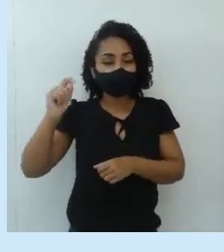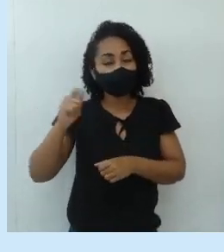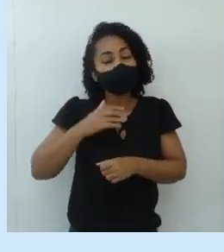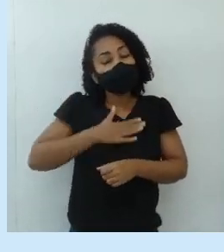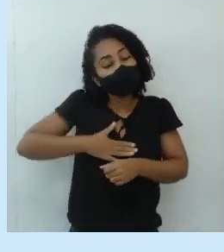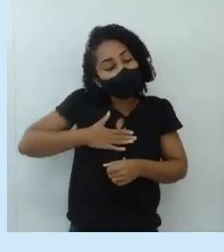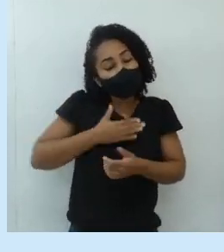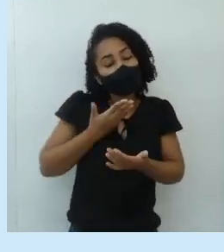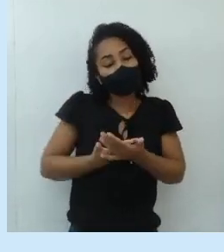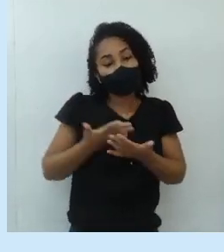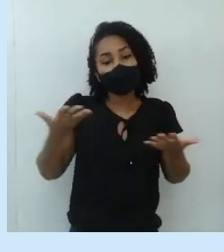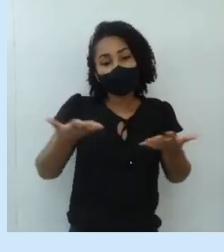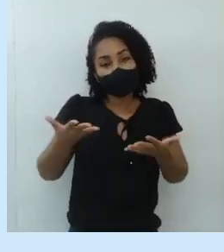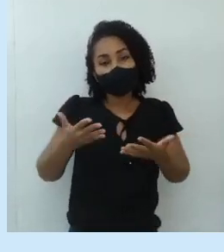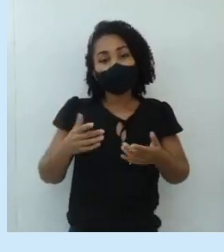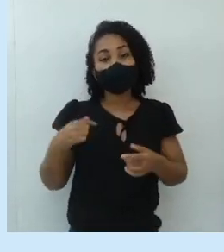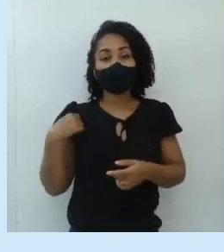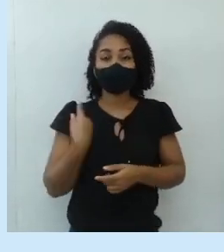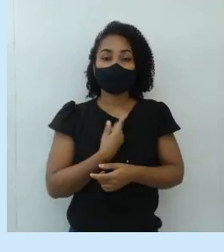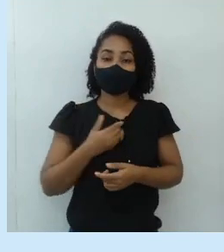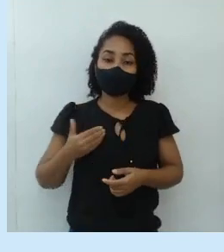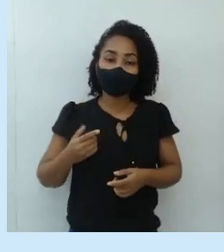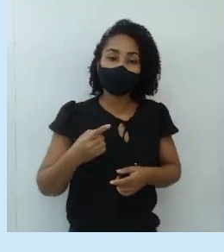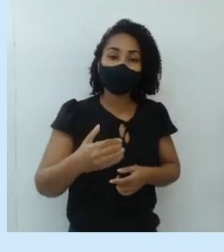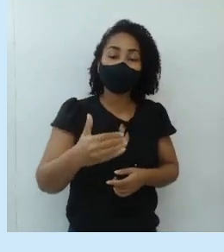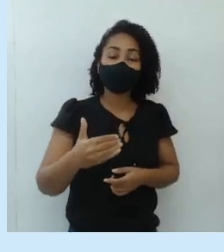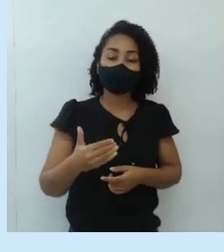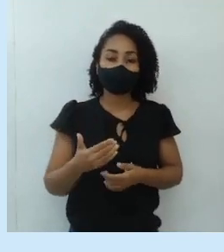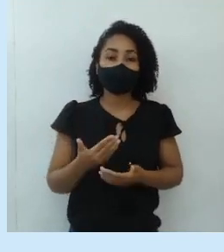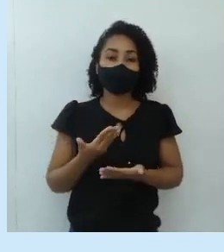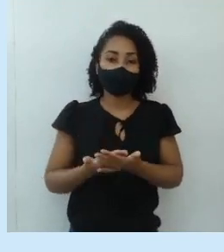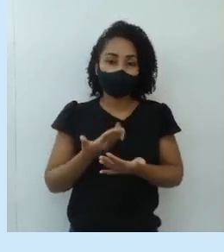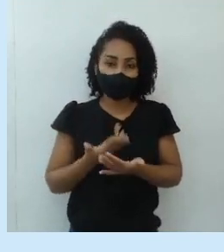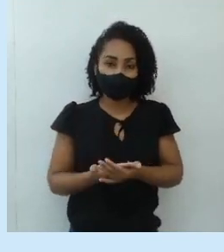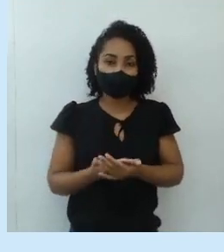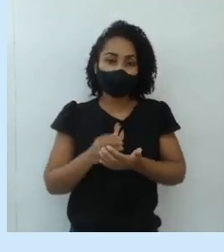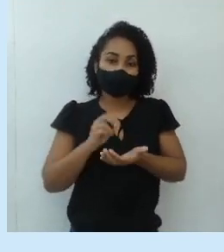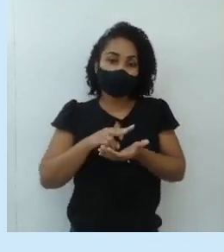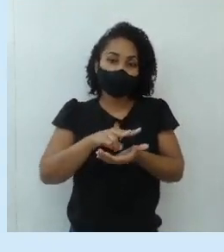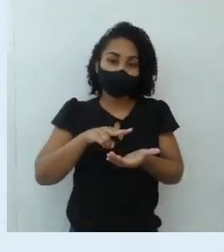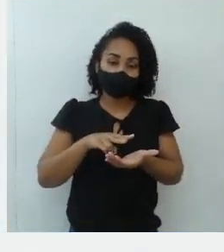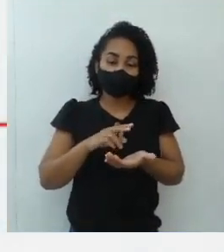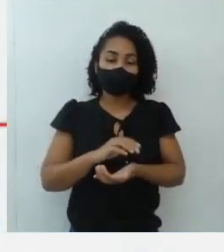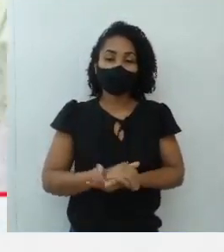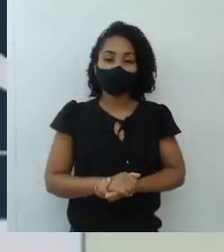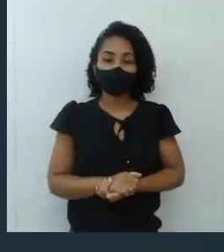da aula de hoje e a gente se encontra aí na próxima aula do EducaPE.